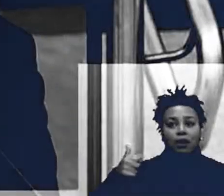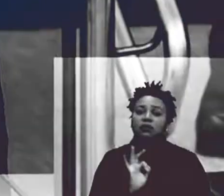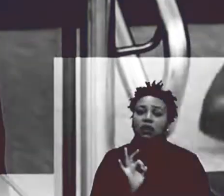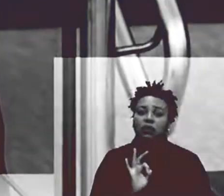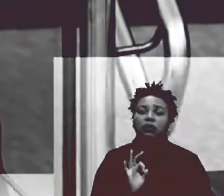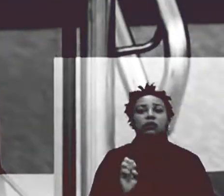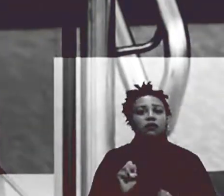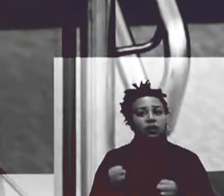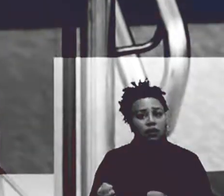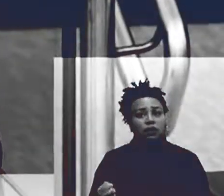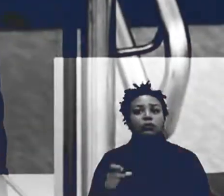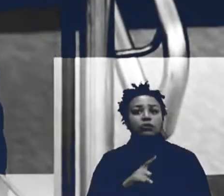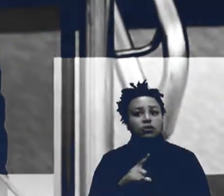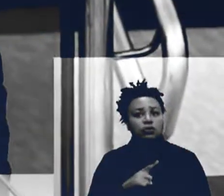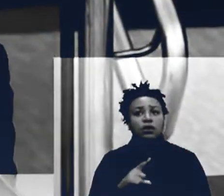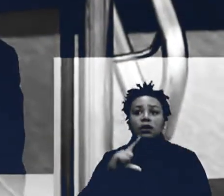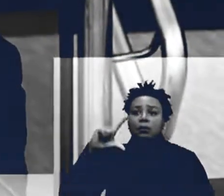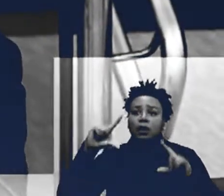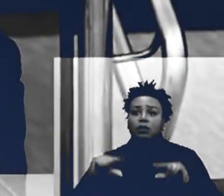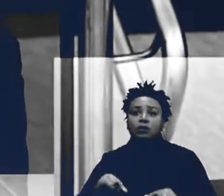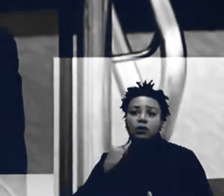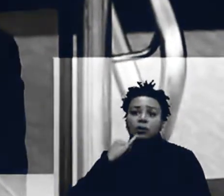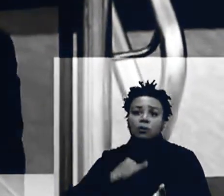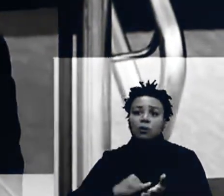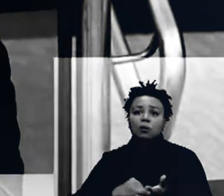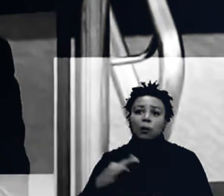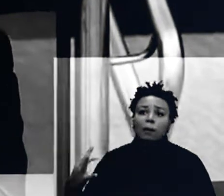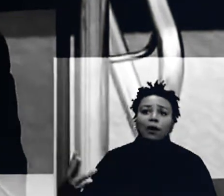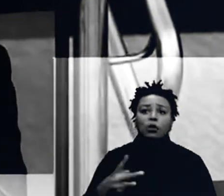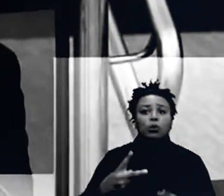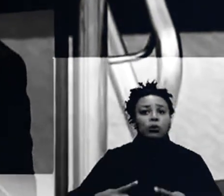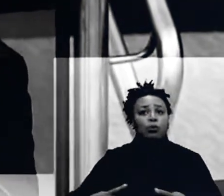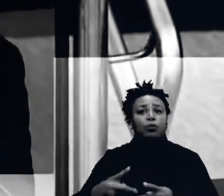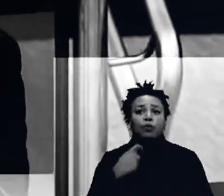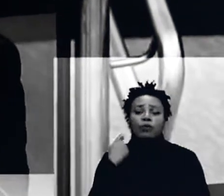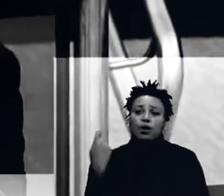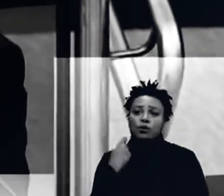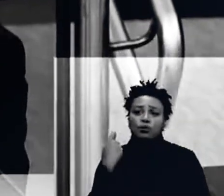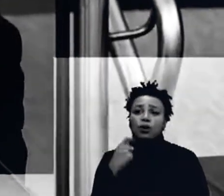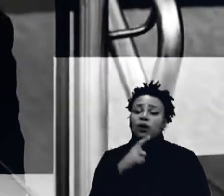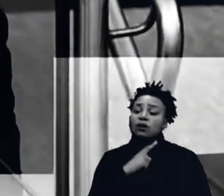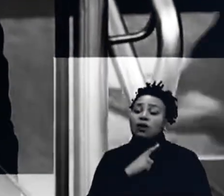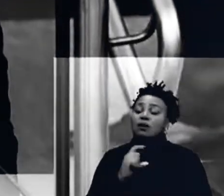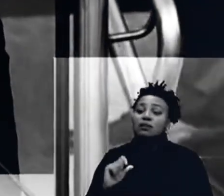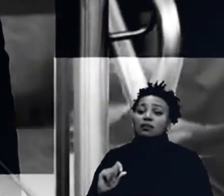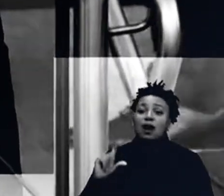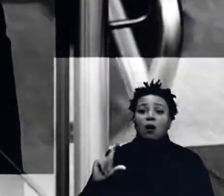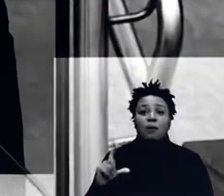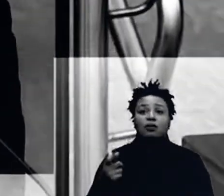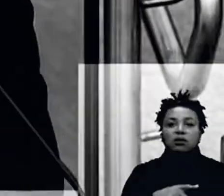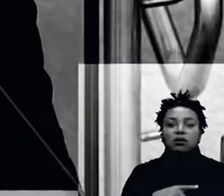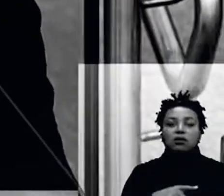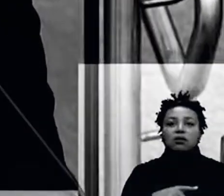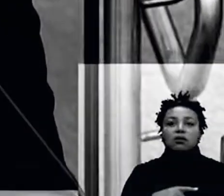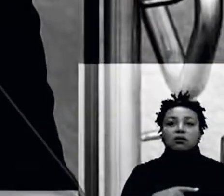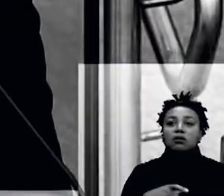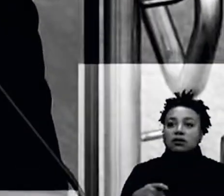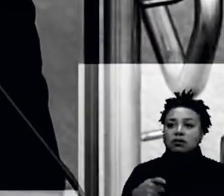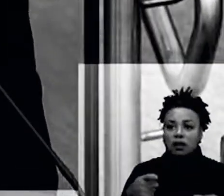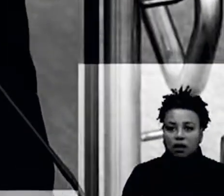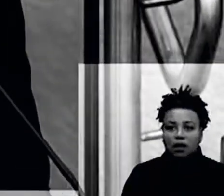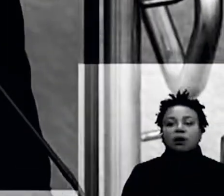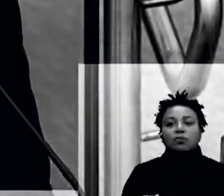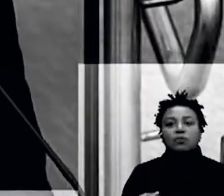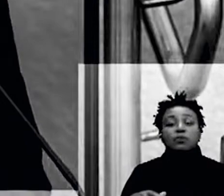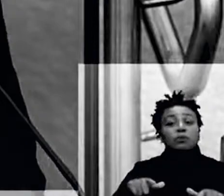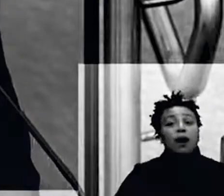menos. Defendemos que houvesse uma redução de impostos para todos os gaúchos, em vez de dar esse aumento injusto. Entregamos